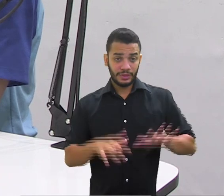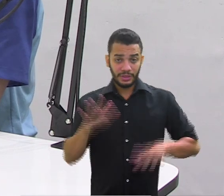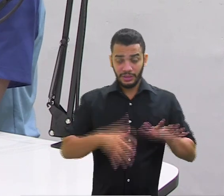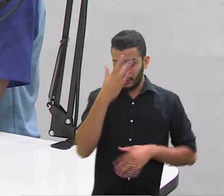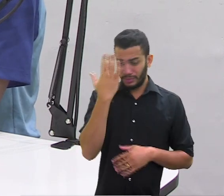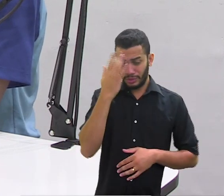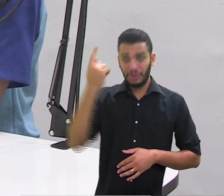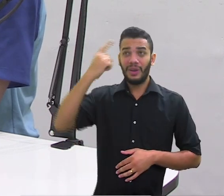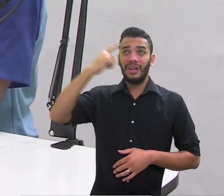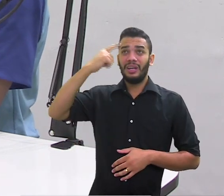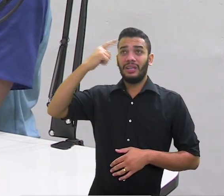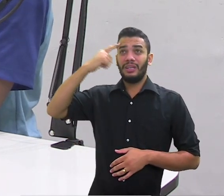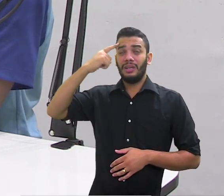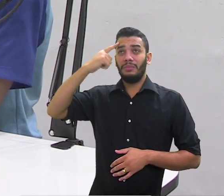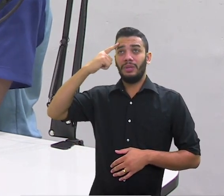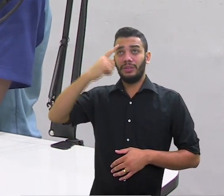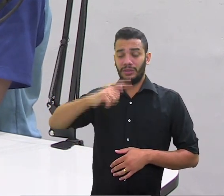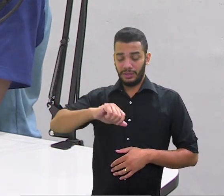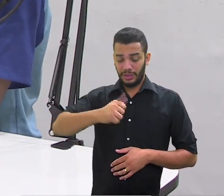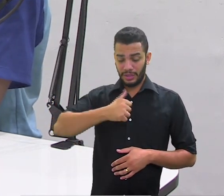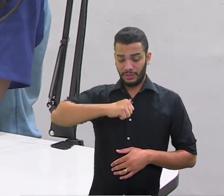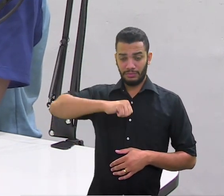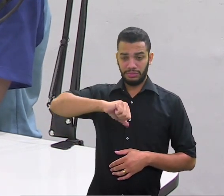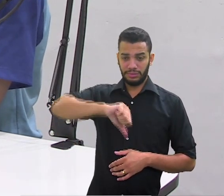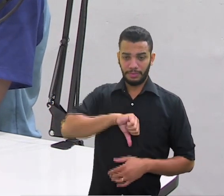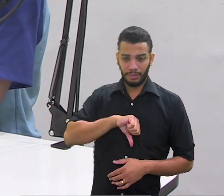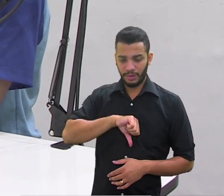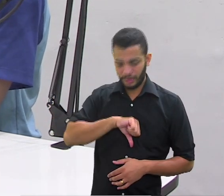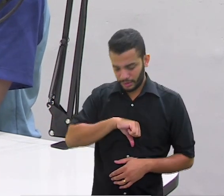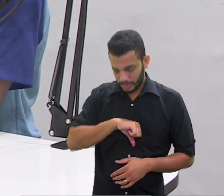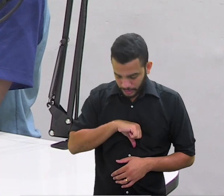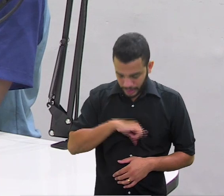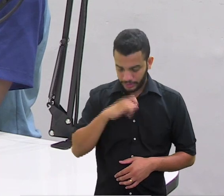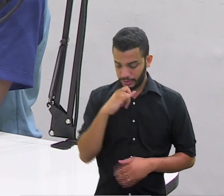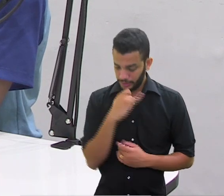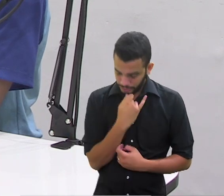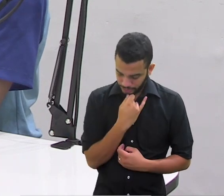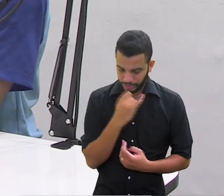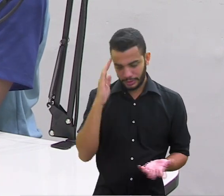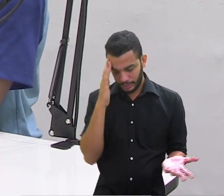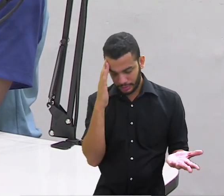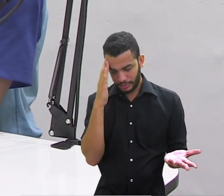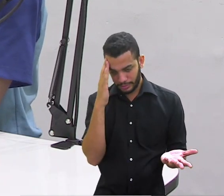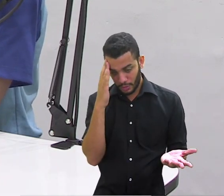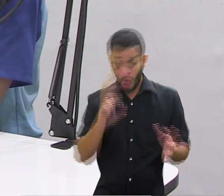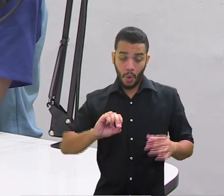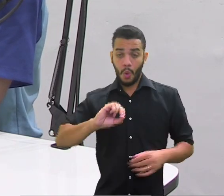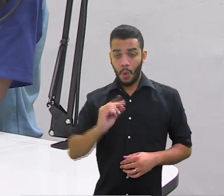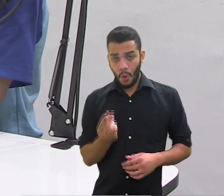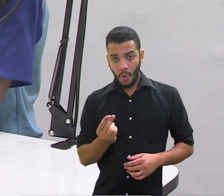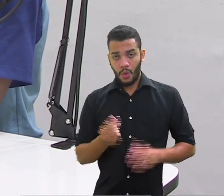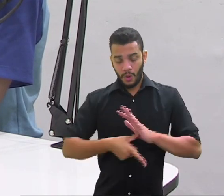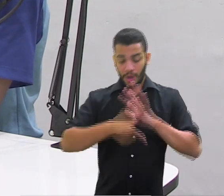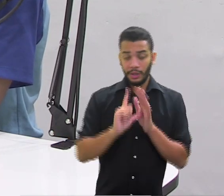psicológico mais frágil, ofenda e pode... Ou acaba fragilizando Sim. o psicológico daquele professor, né? Sim, acaba